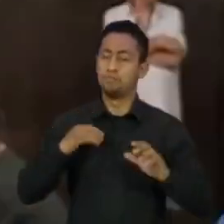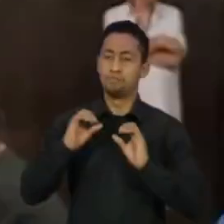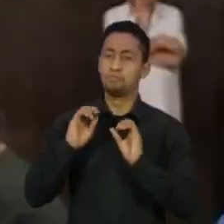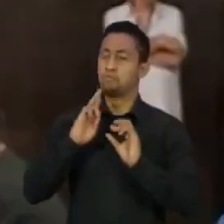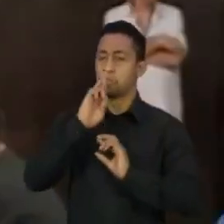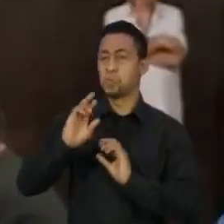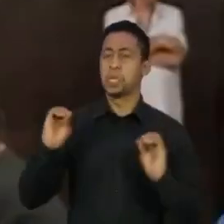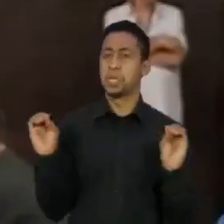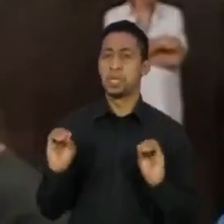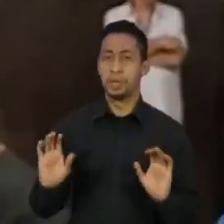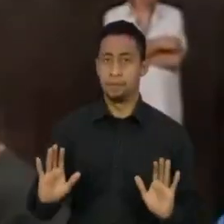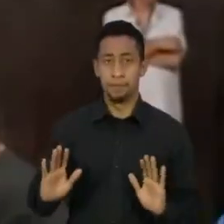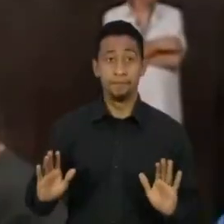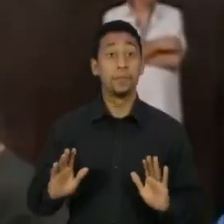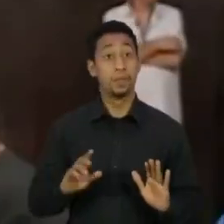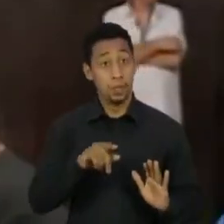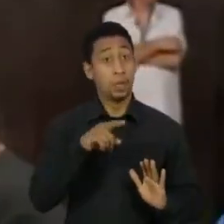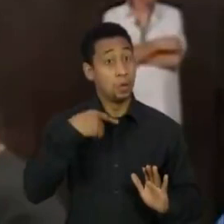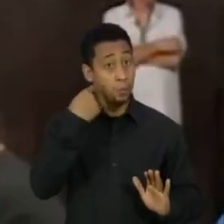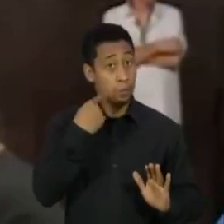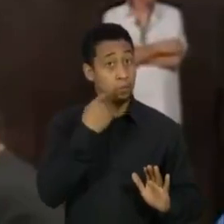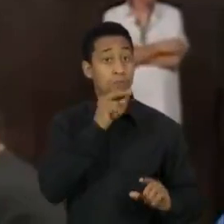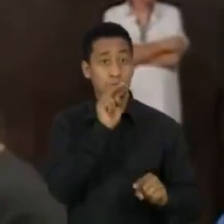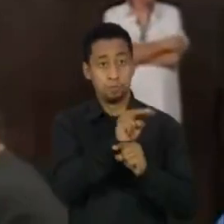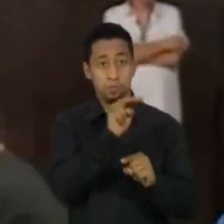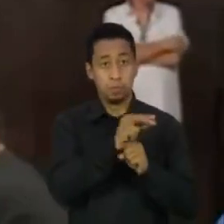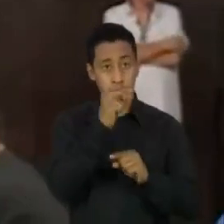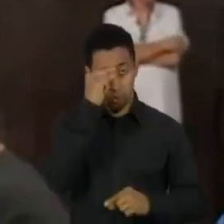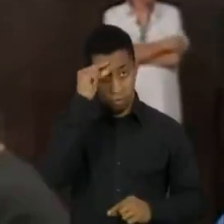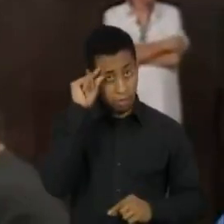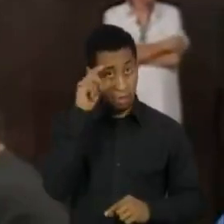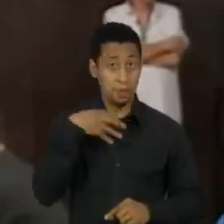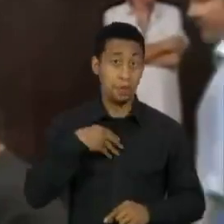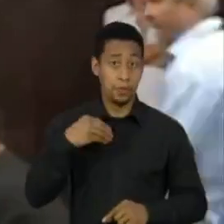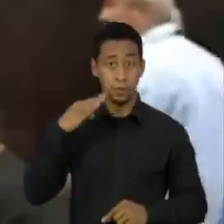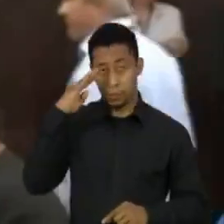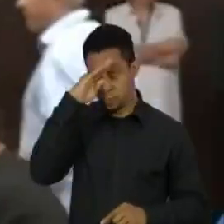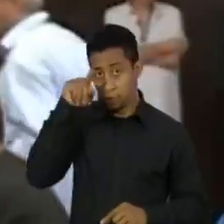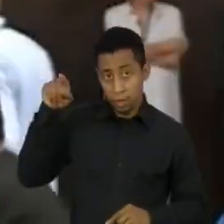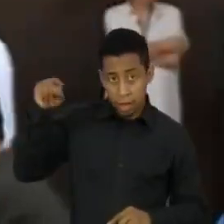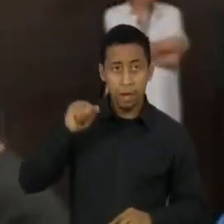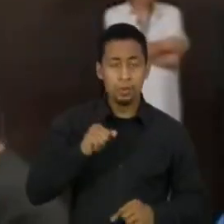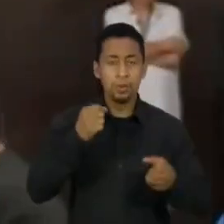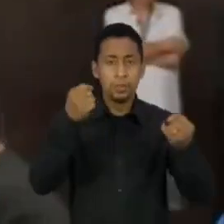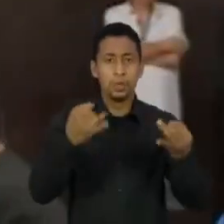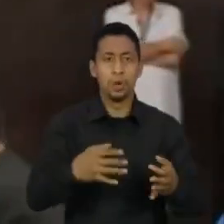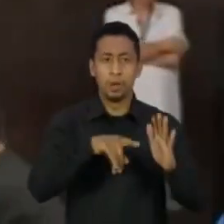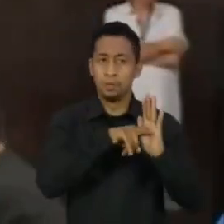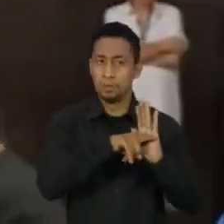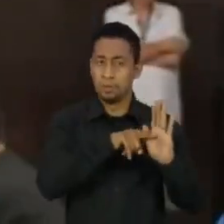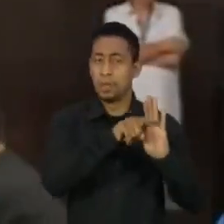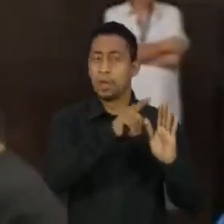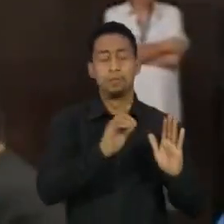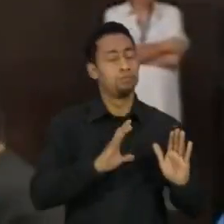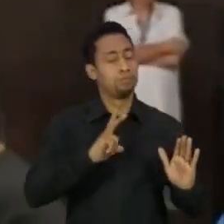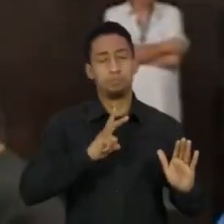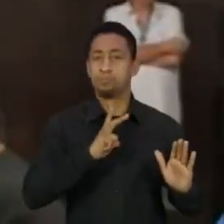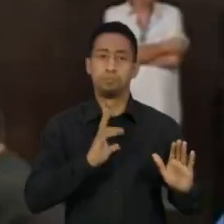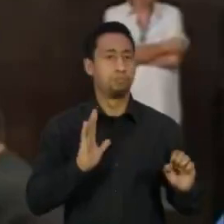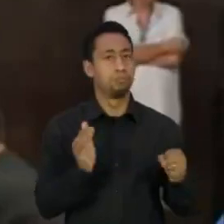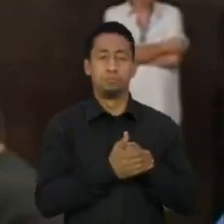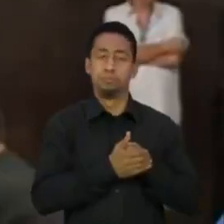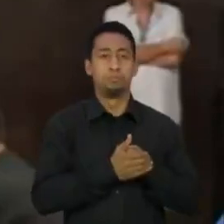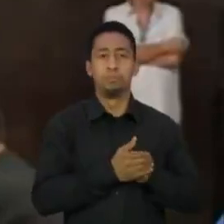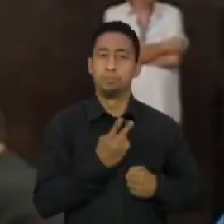manifestar a defesa de Carlos bolsonaro filho do presidente disse que a investigação corre sob sigilo e portanto